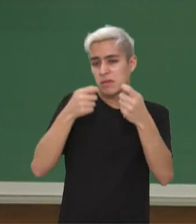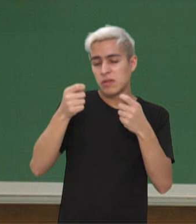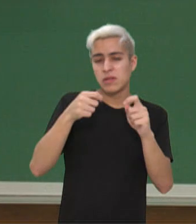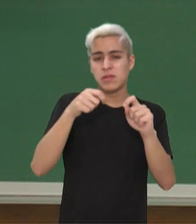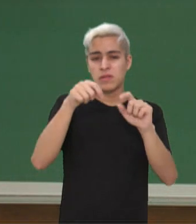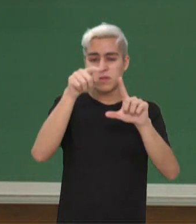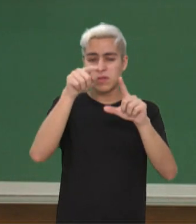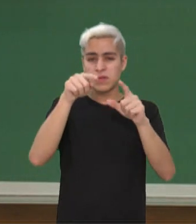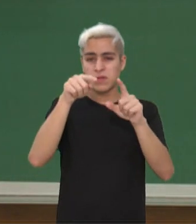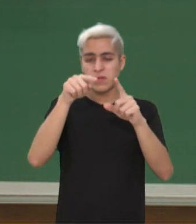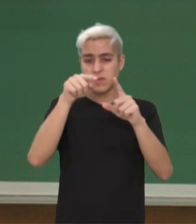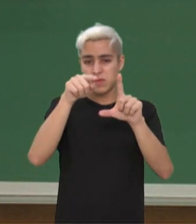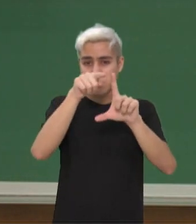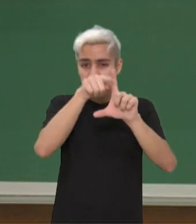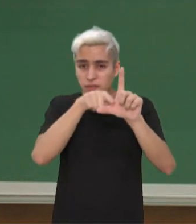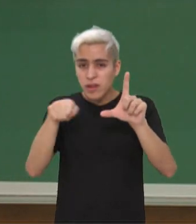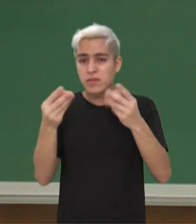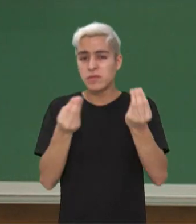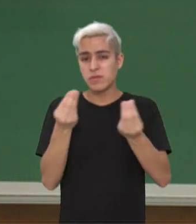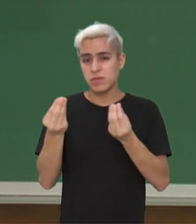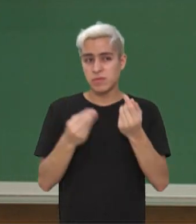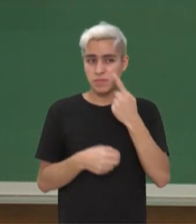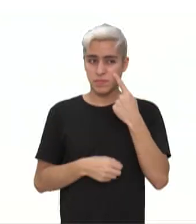vértice? Dá uma olhadinha.